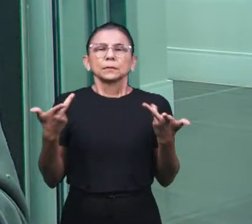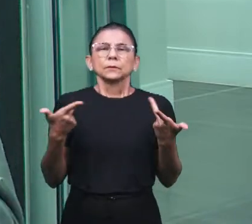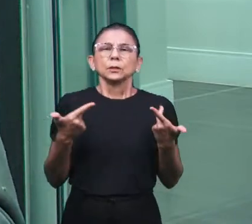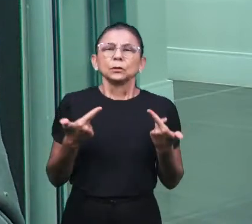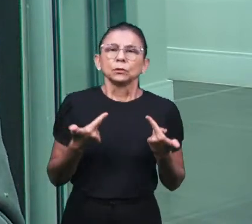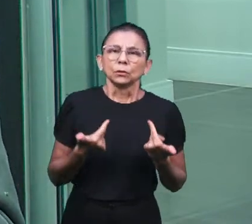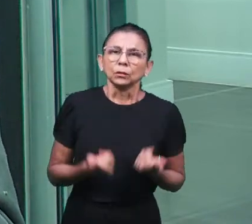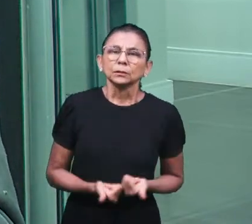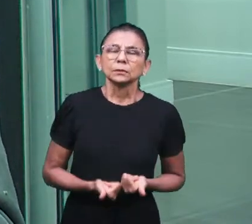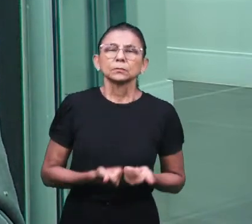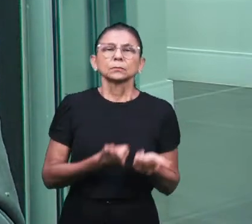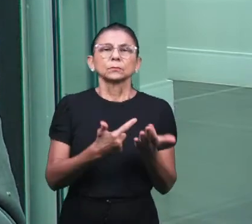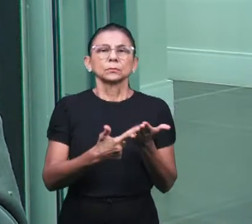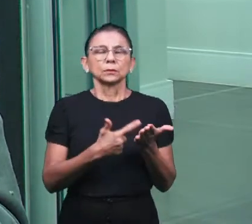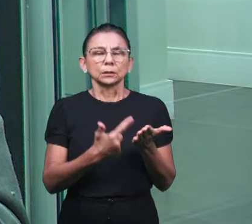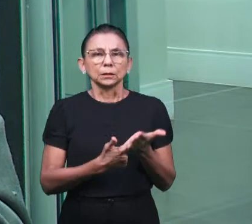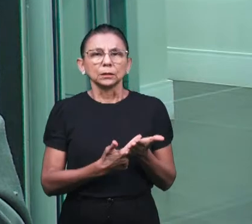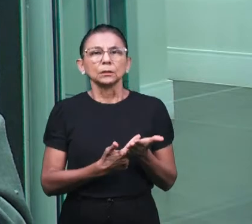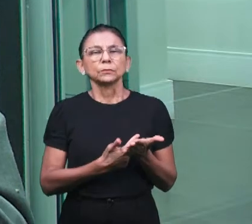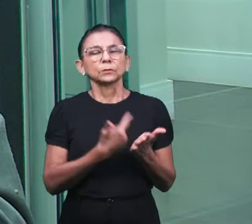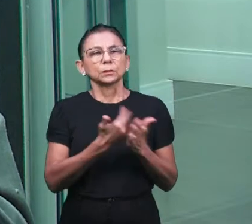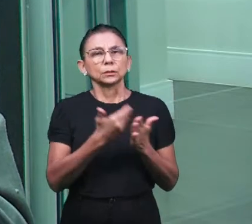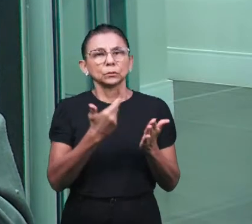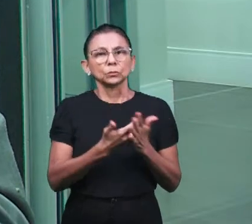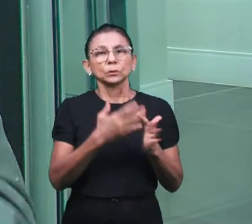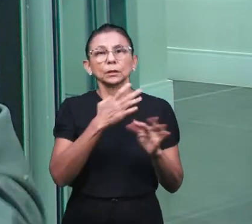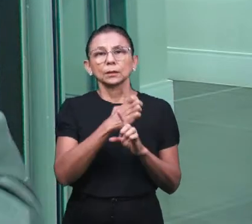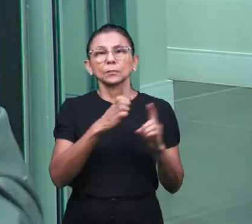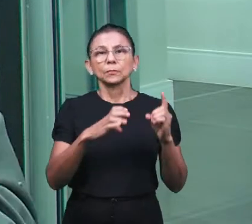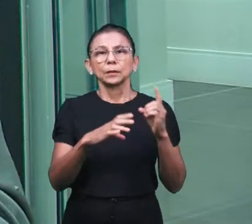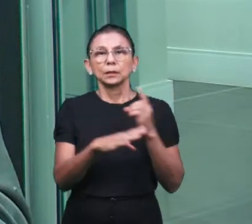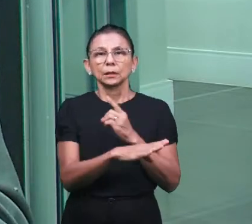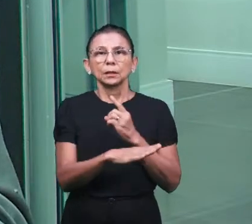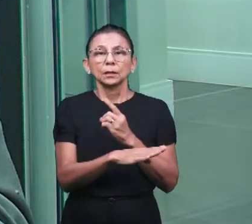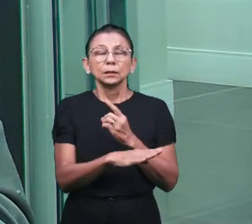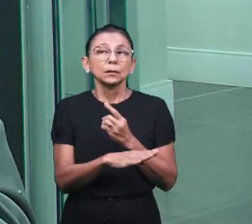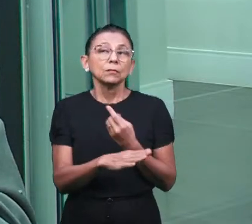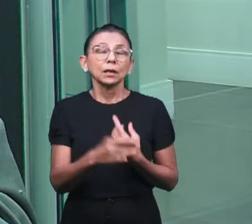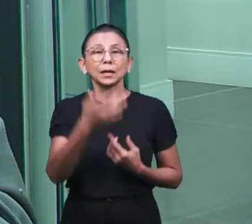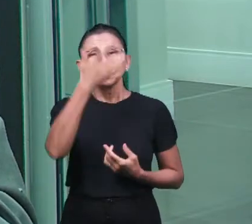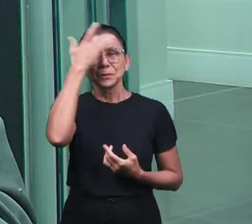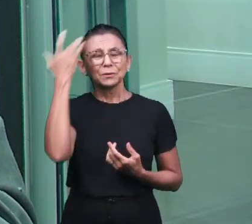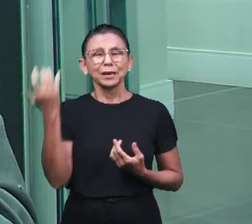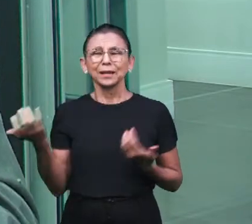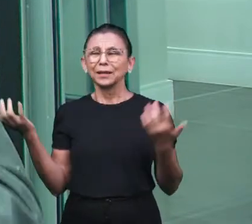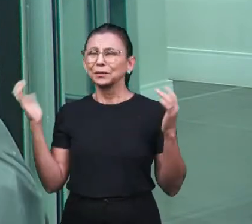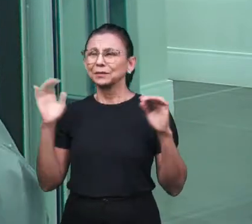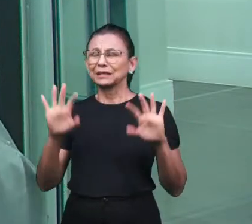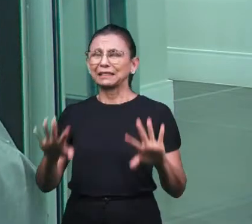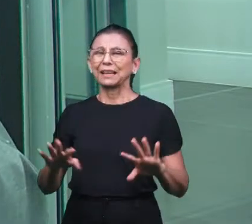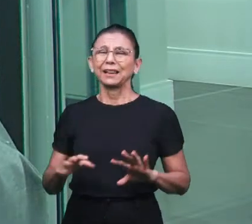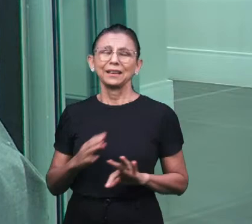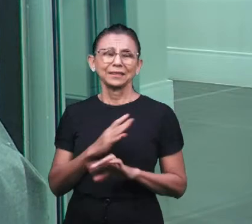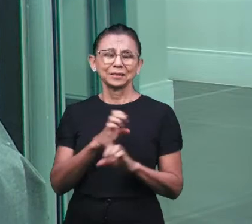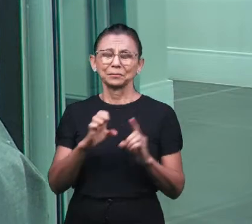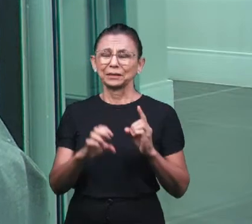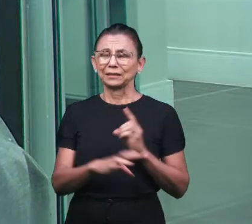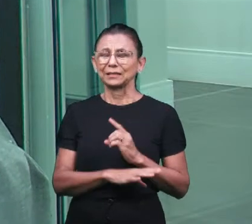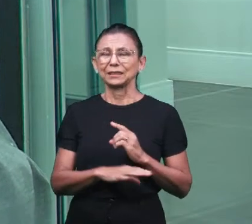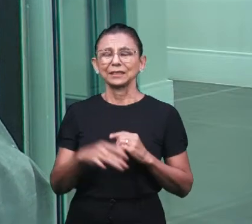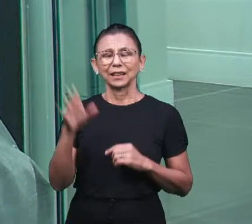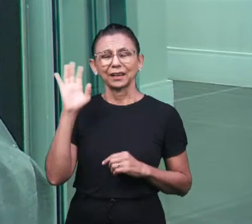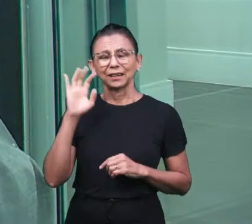quando deixa de participar, ela não vive essa experiência, né? Semana passada,